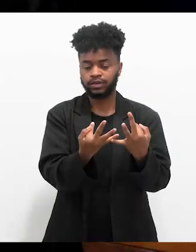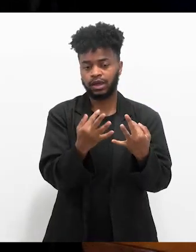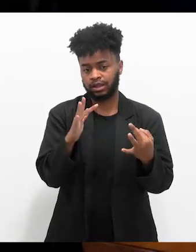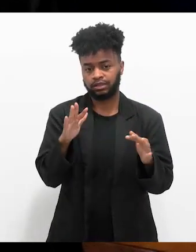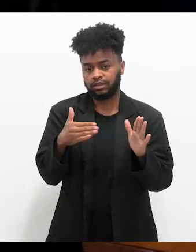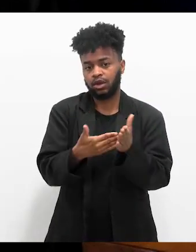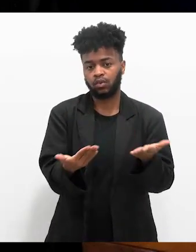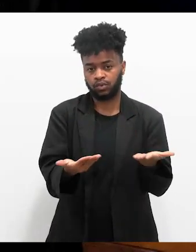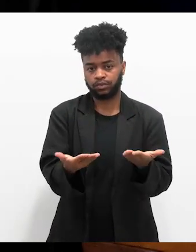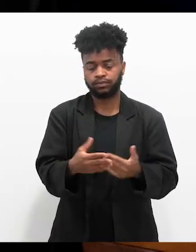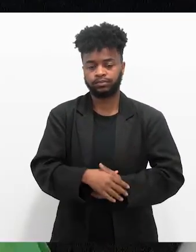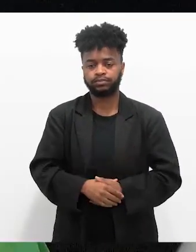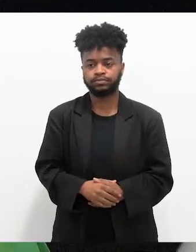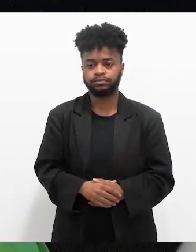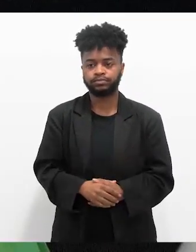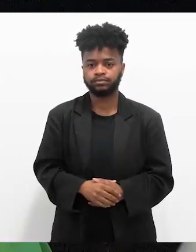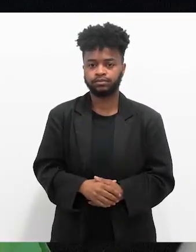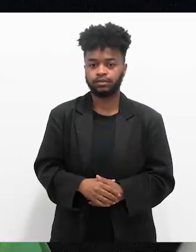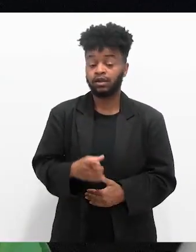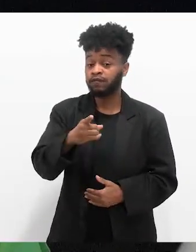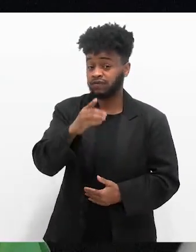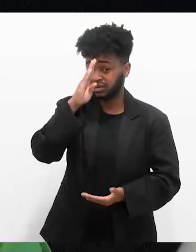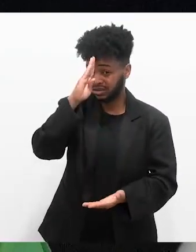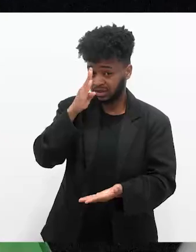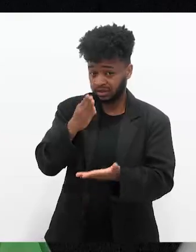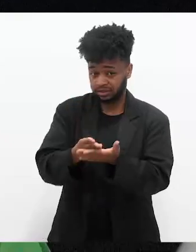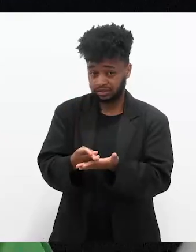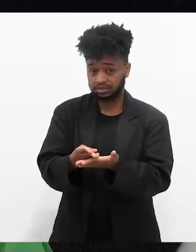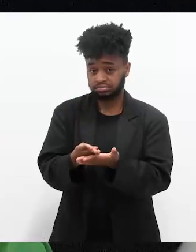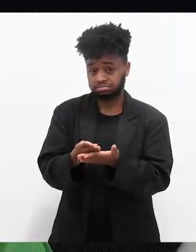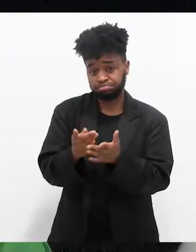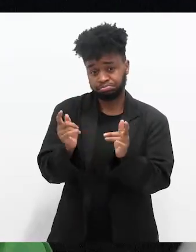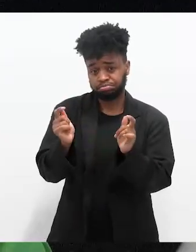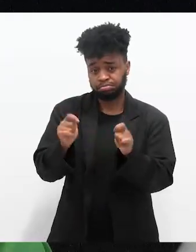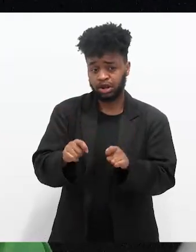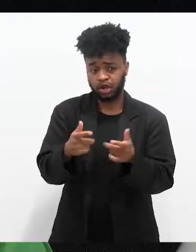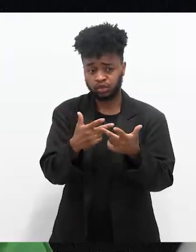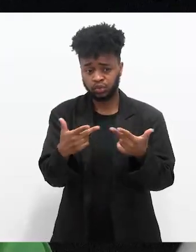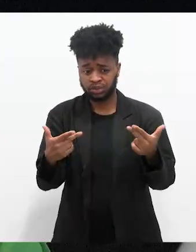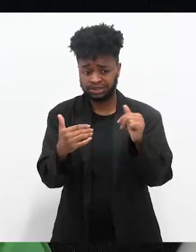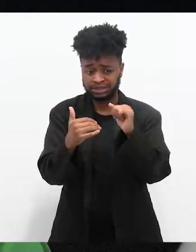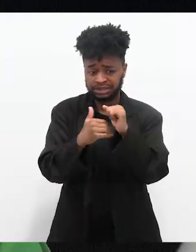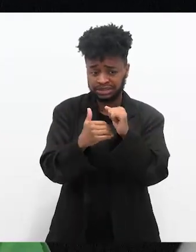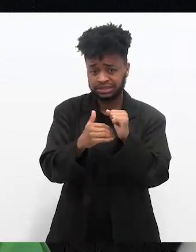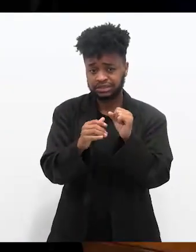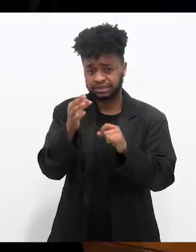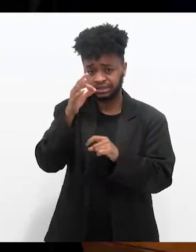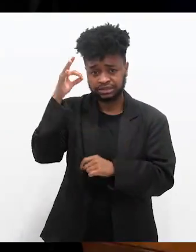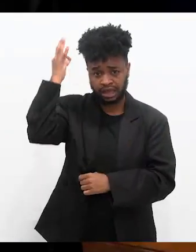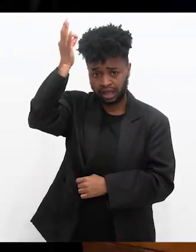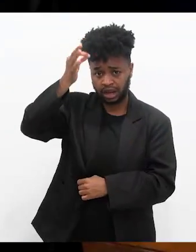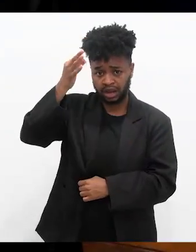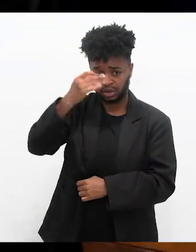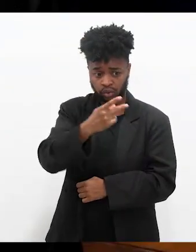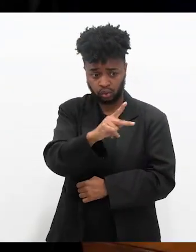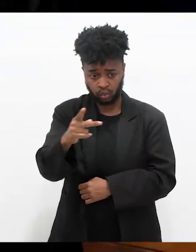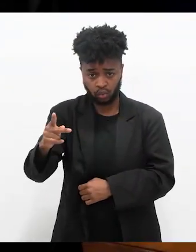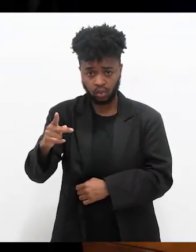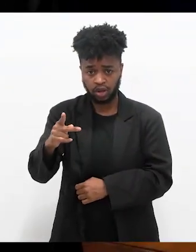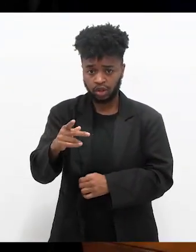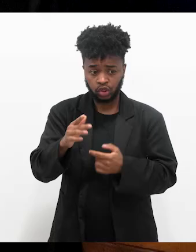então. Você acredita que eles possam levar as coisas mais sagradas de vocês, aquela que vocês